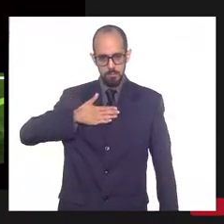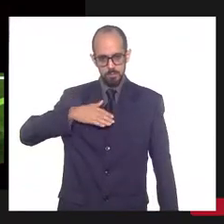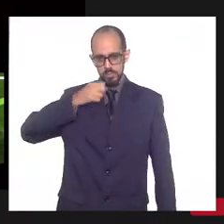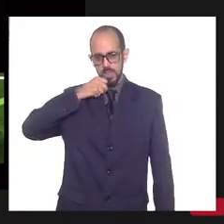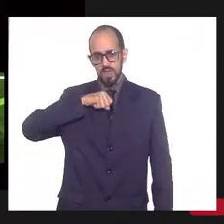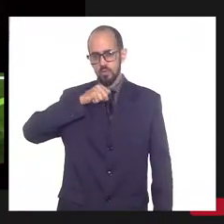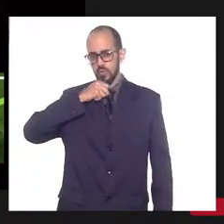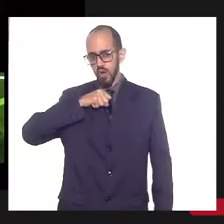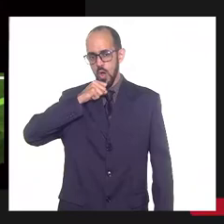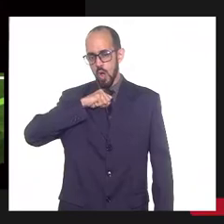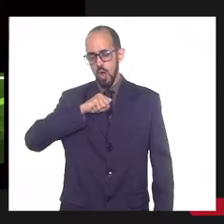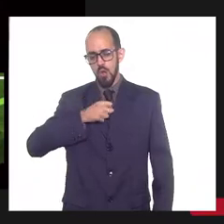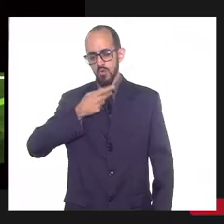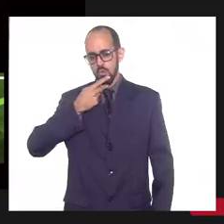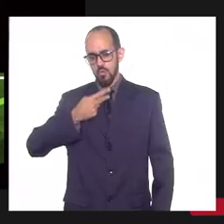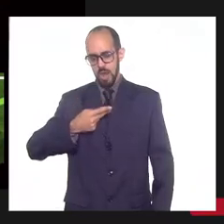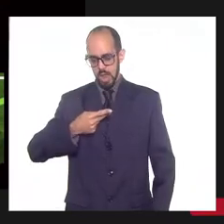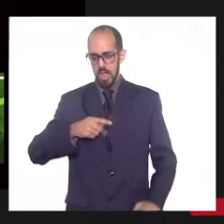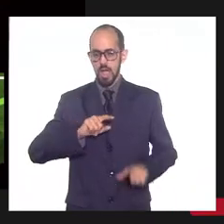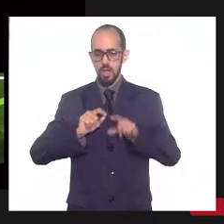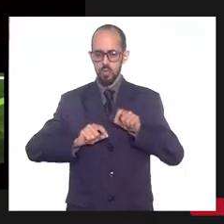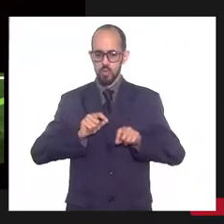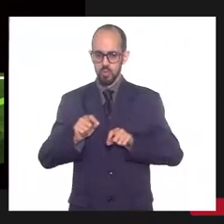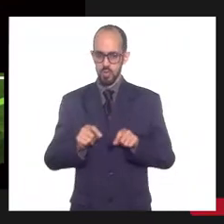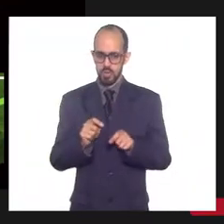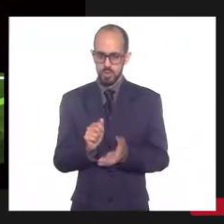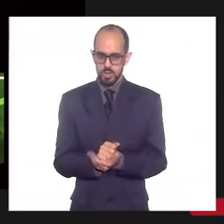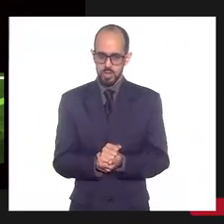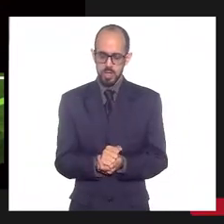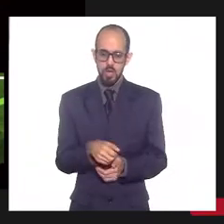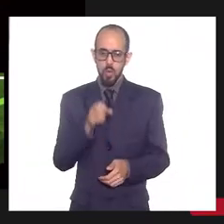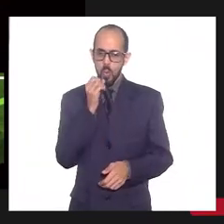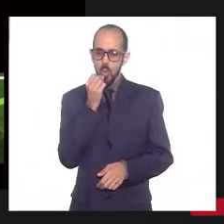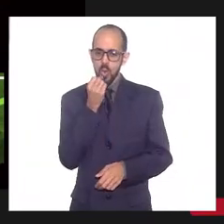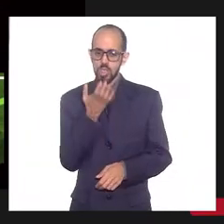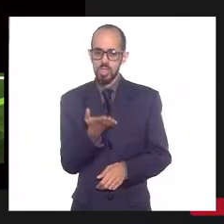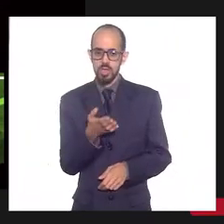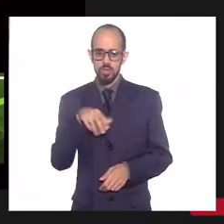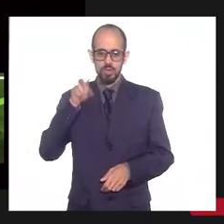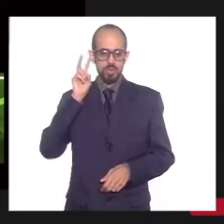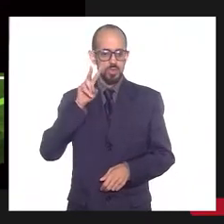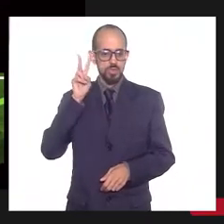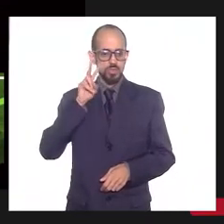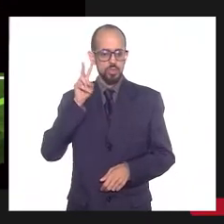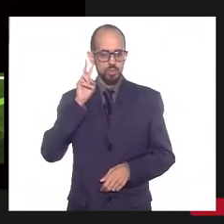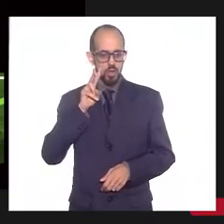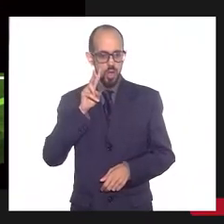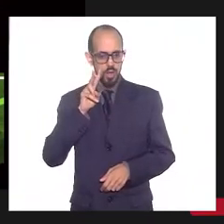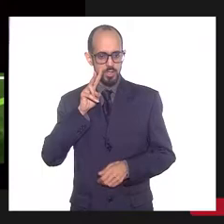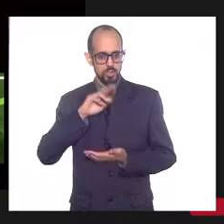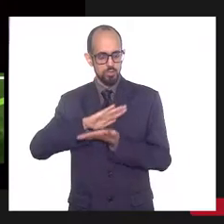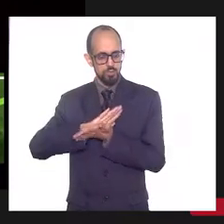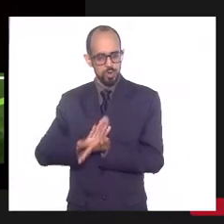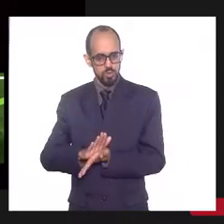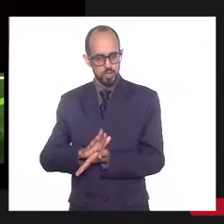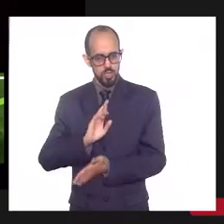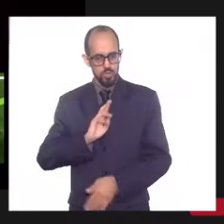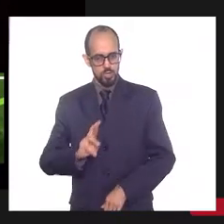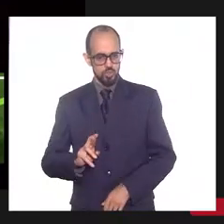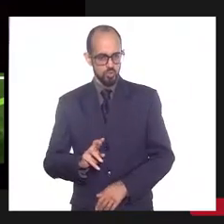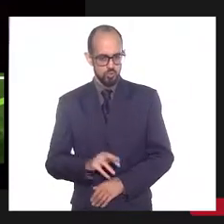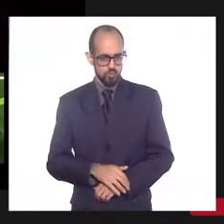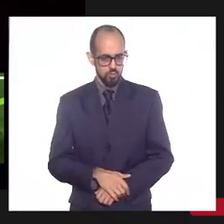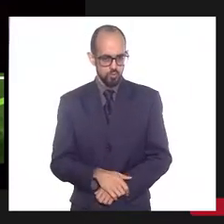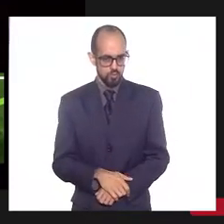falar das dessas histórias dessas experiências e intolerância religiosa